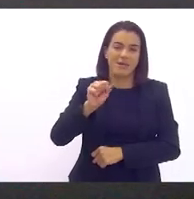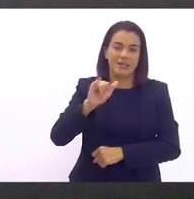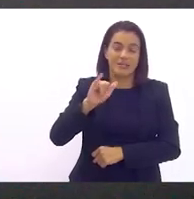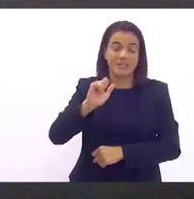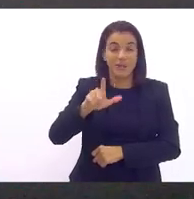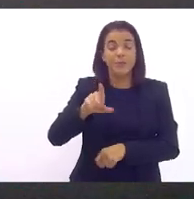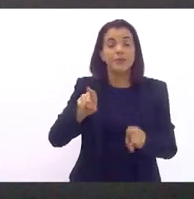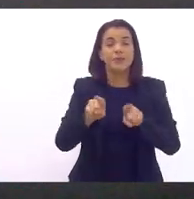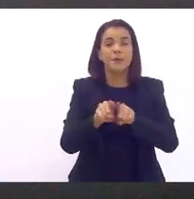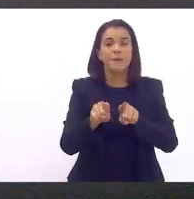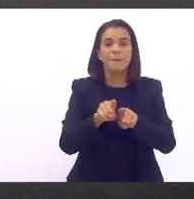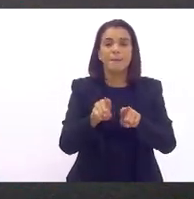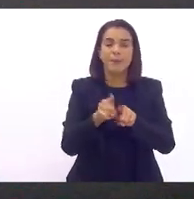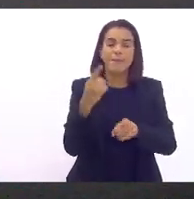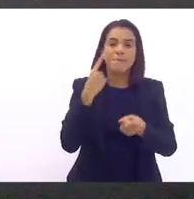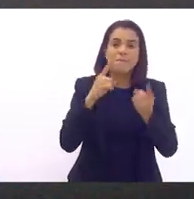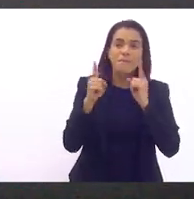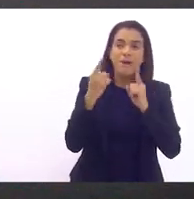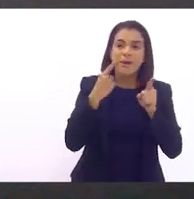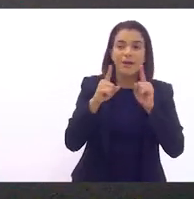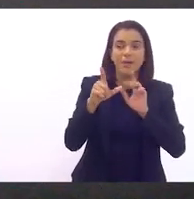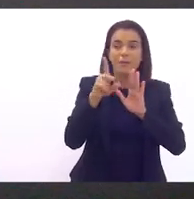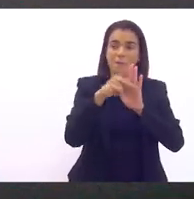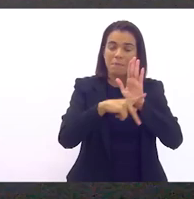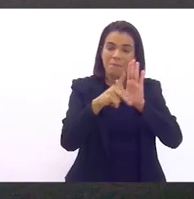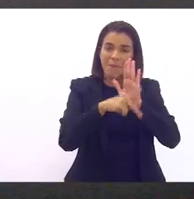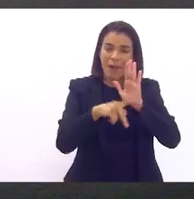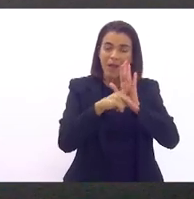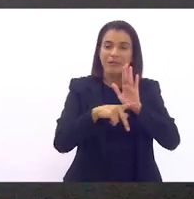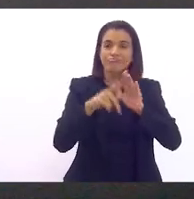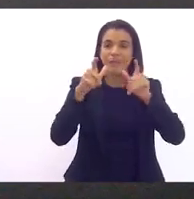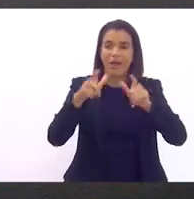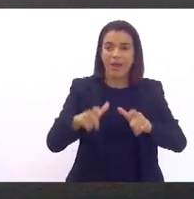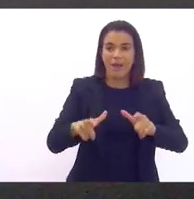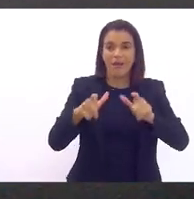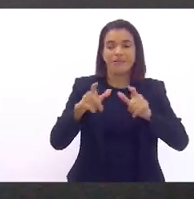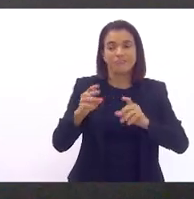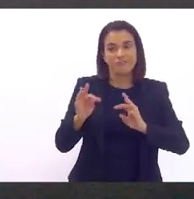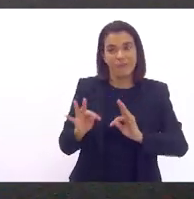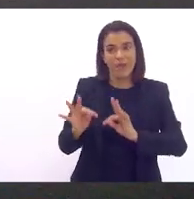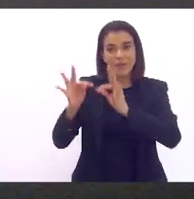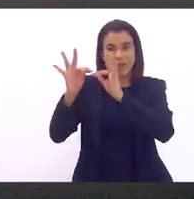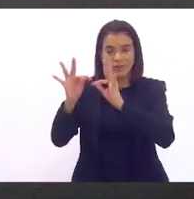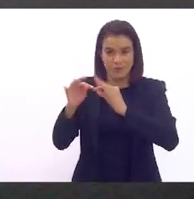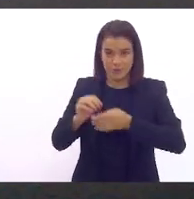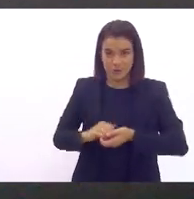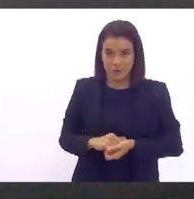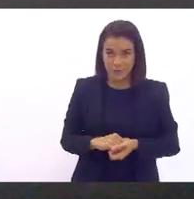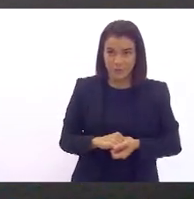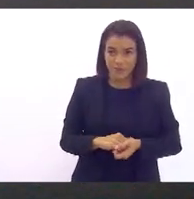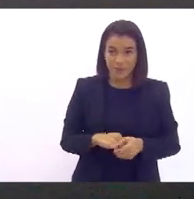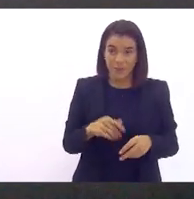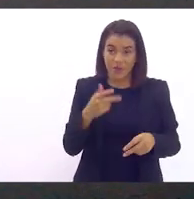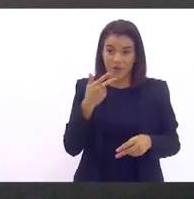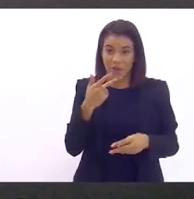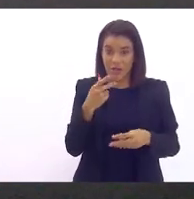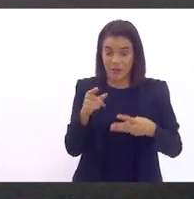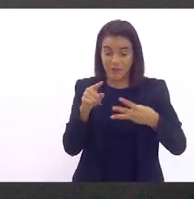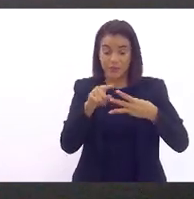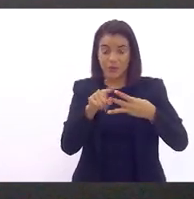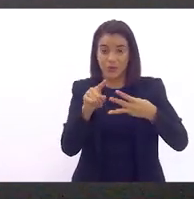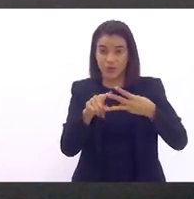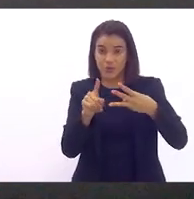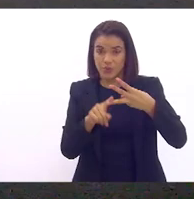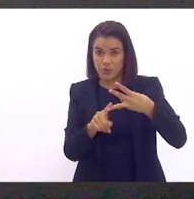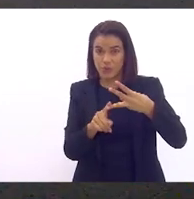seno foi comigo lá no tuto lá tem um projeto Parque Tecnológico com investimentos na área com previsão de investimento na área eu tô dizendo de duas três cidades eu acho que